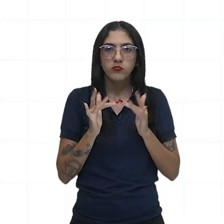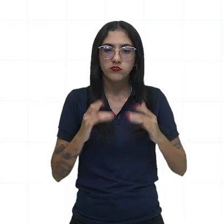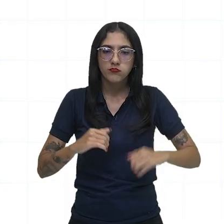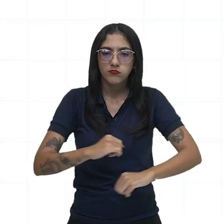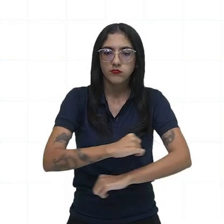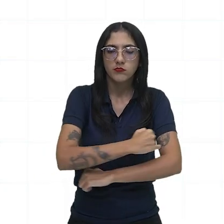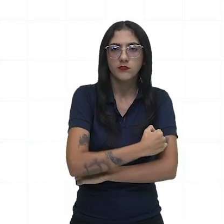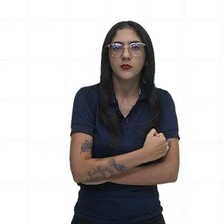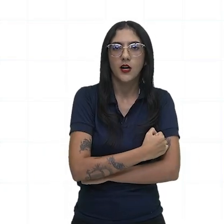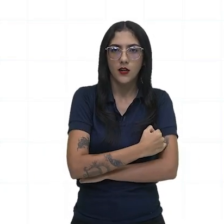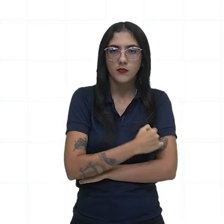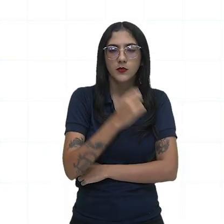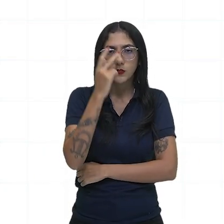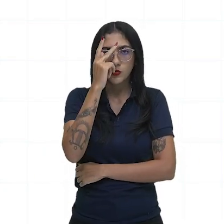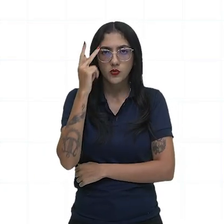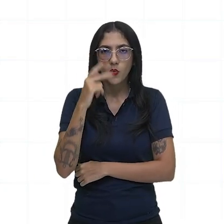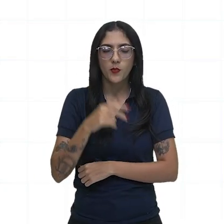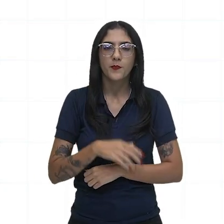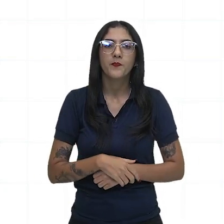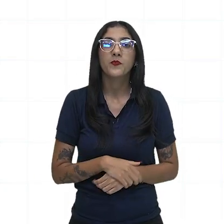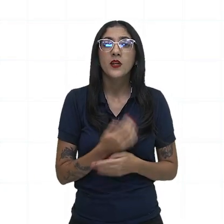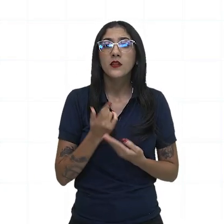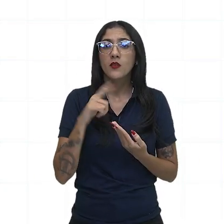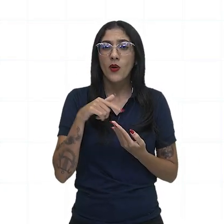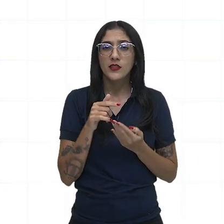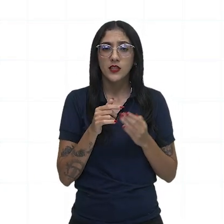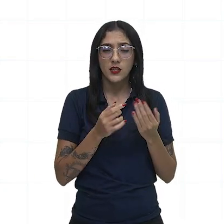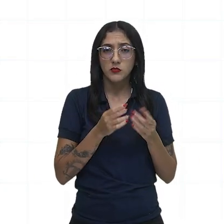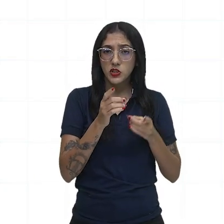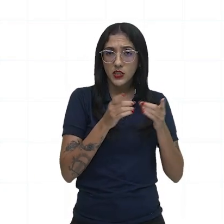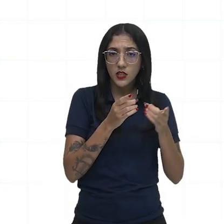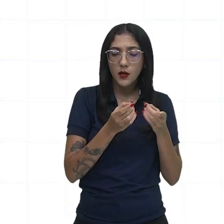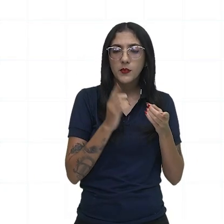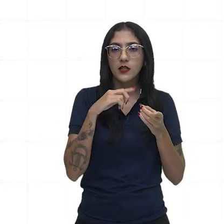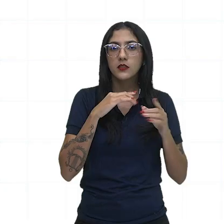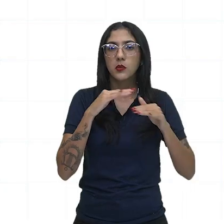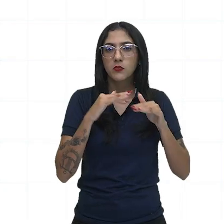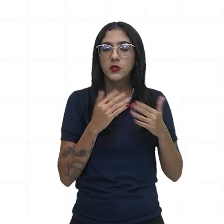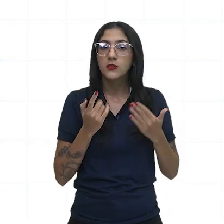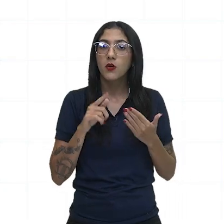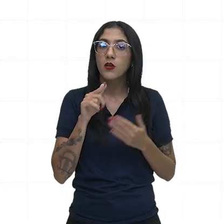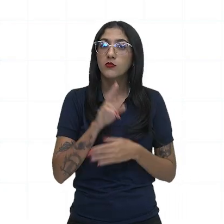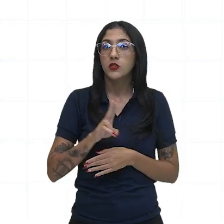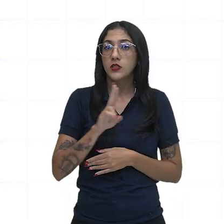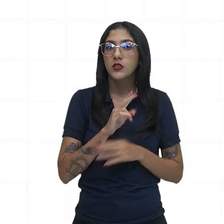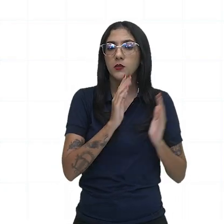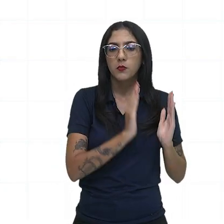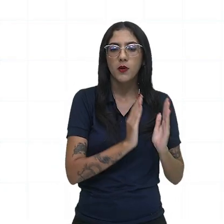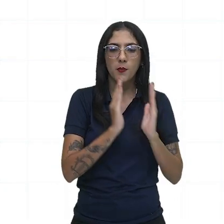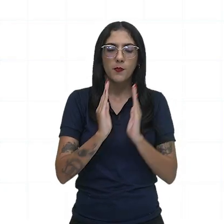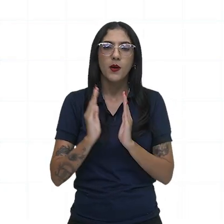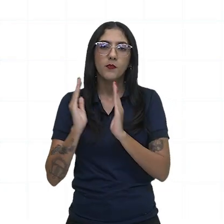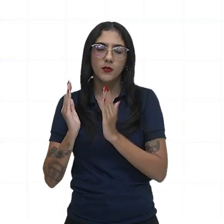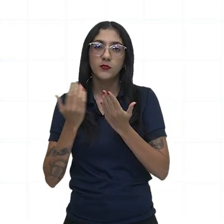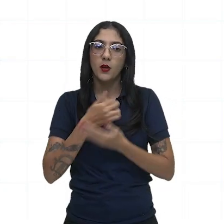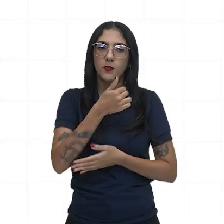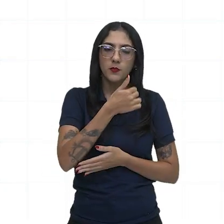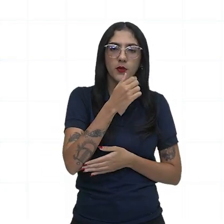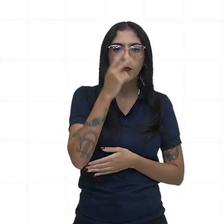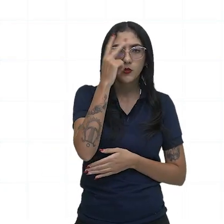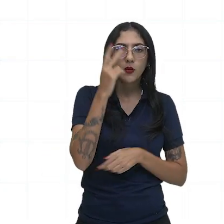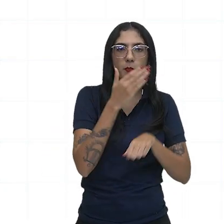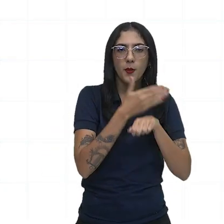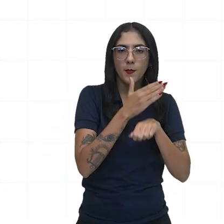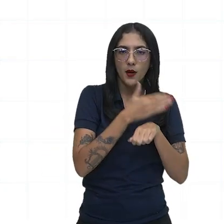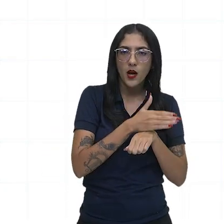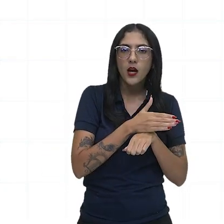seu oponente, não é mesmo? Então, a dinâmica da luta marajoara é nesses passos, tá? Então, a gente tem primeiro a